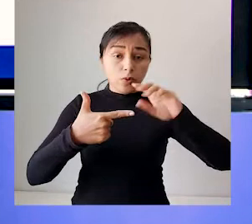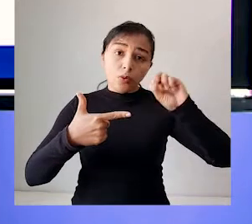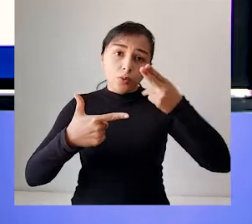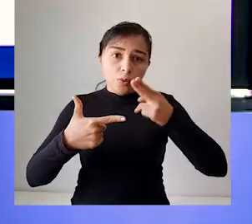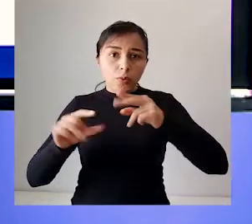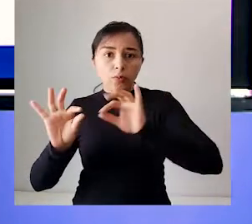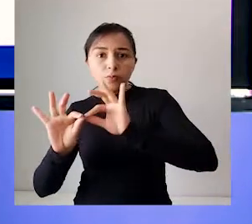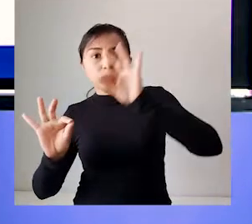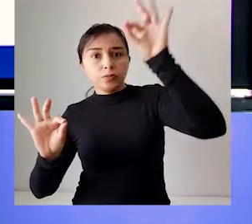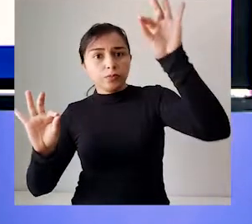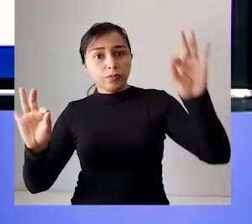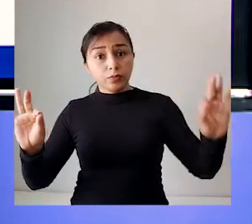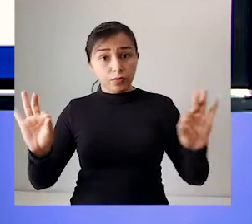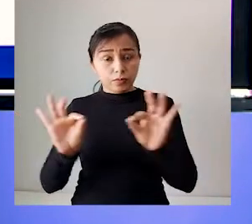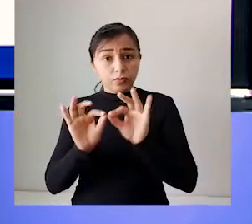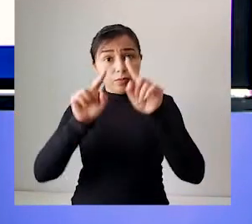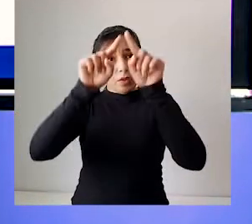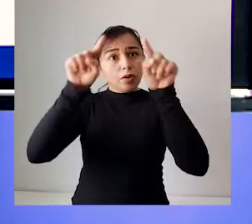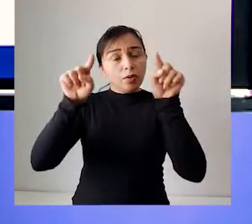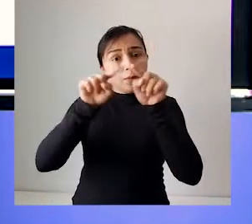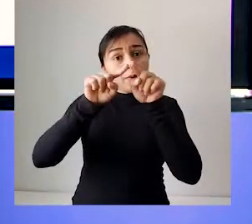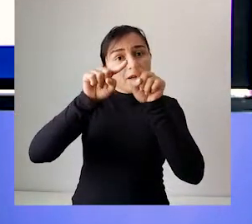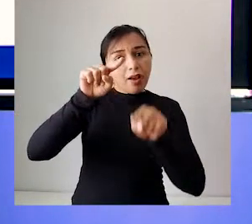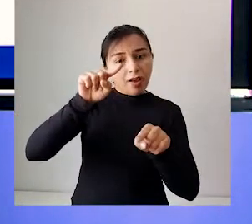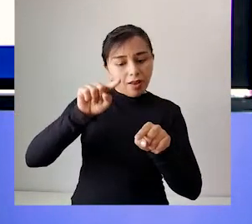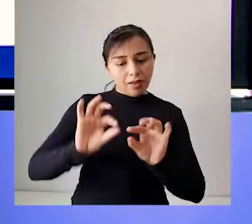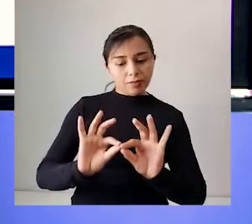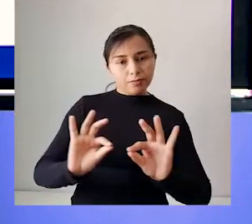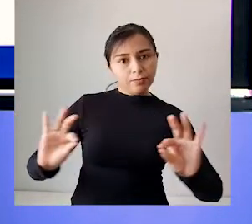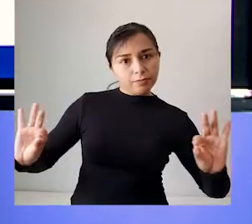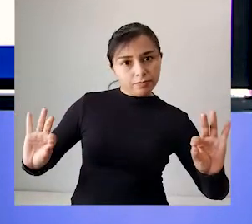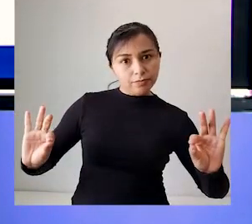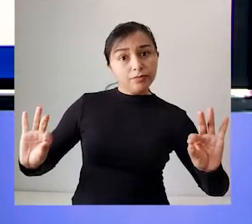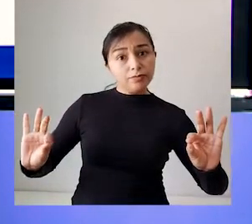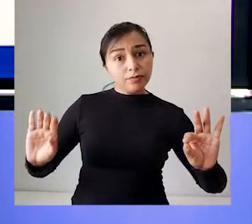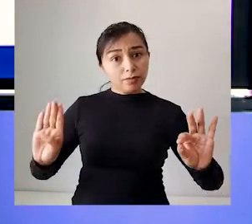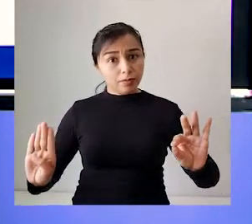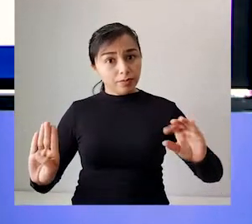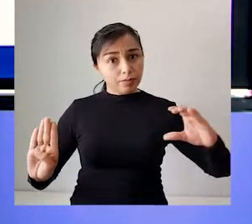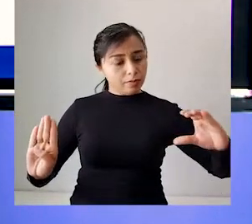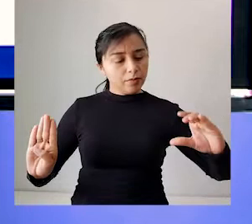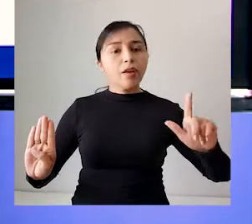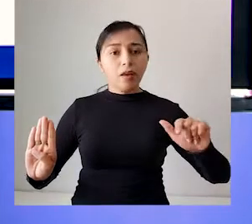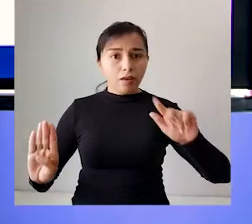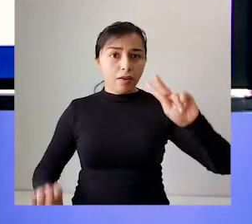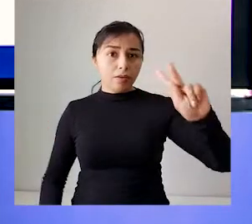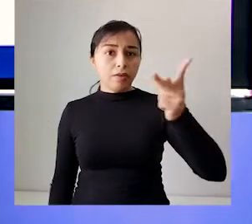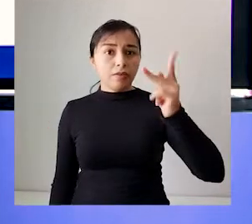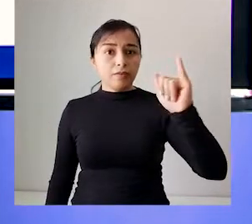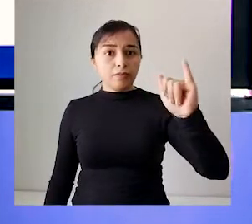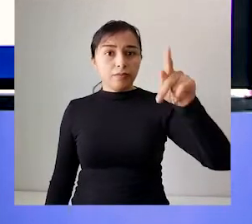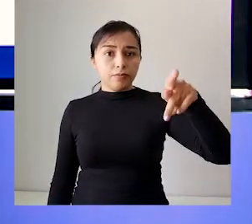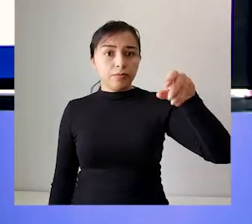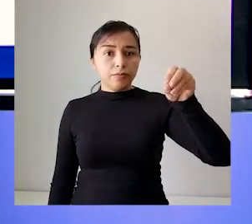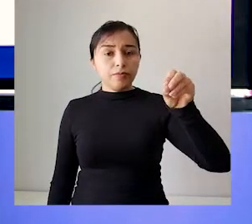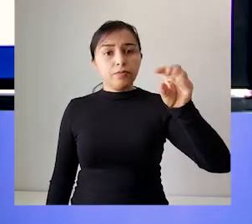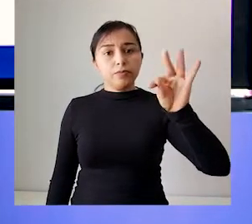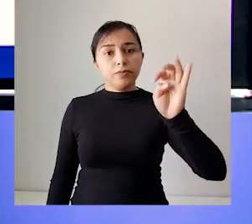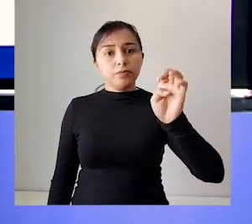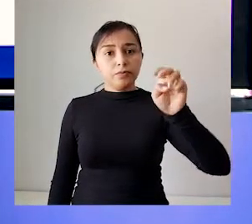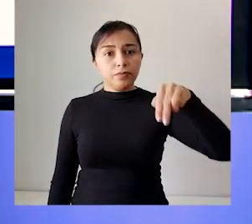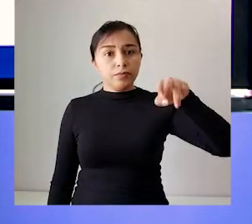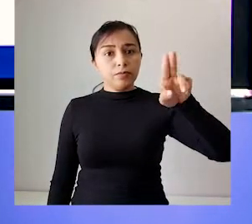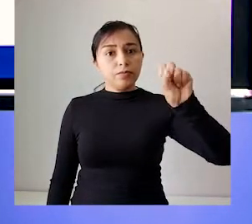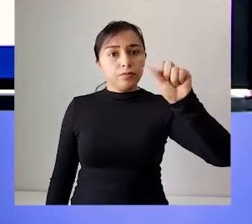maior lado, ele vai ser chamado de hipotenusa, ok? Não esquecer que sempre ele vai estar oposto com esse ângulo